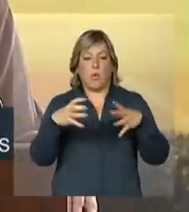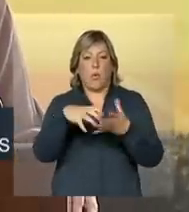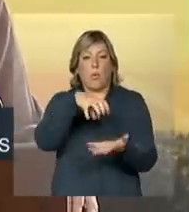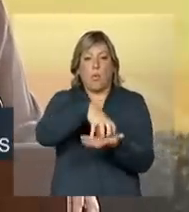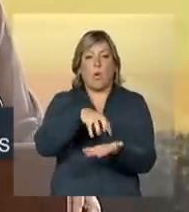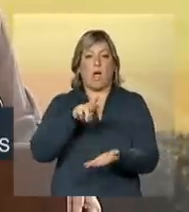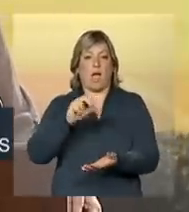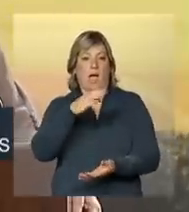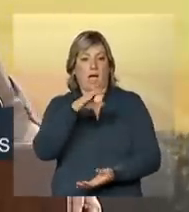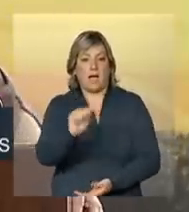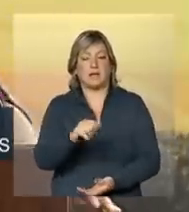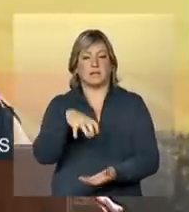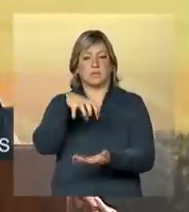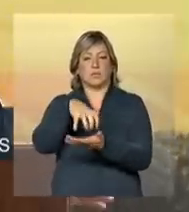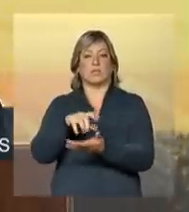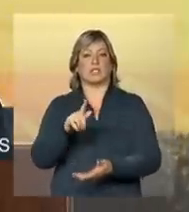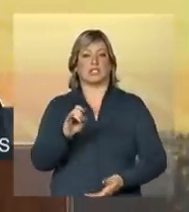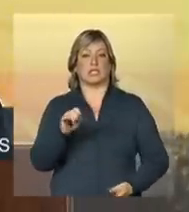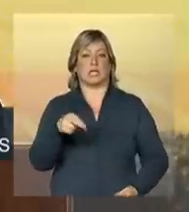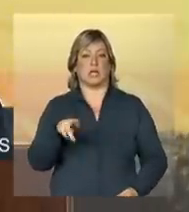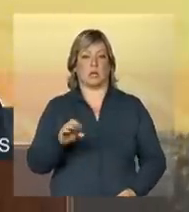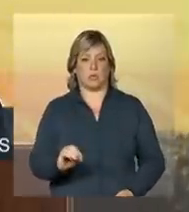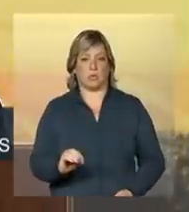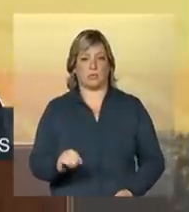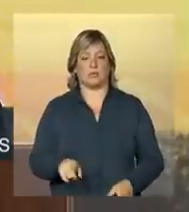gênero as políticas